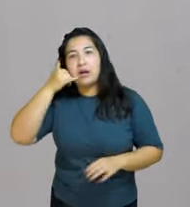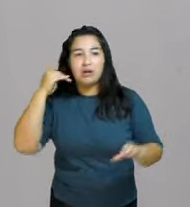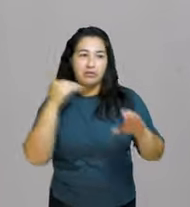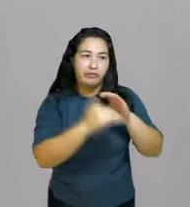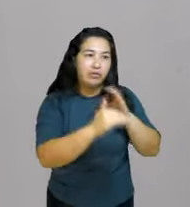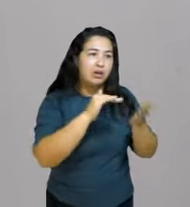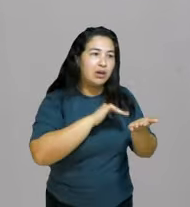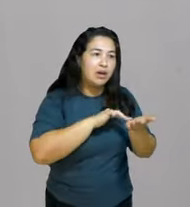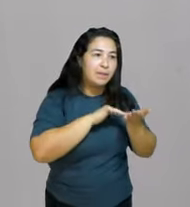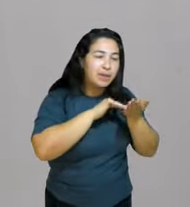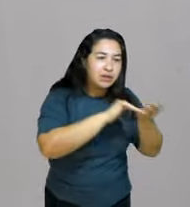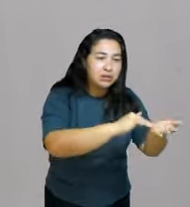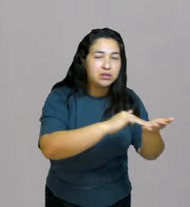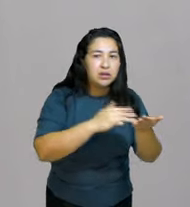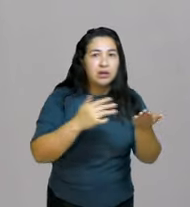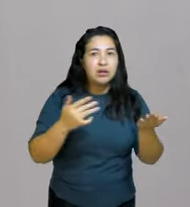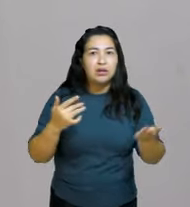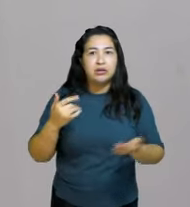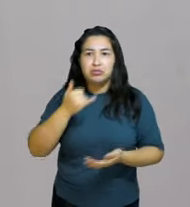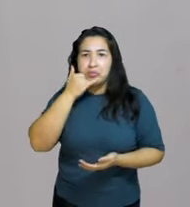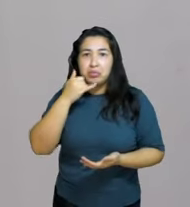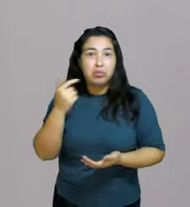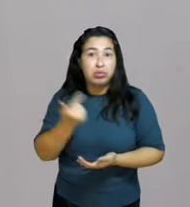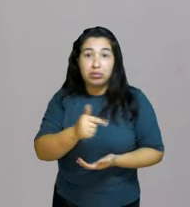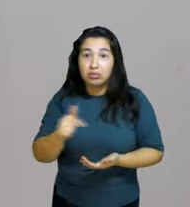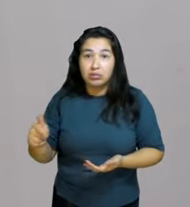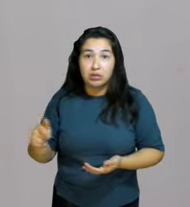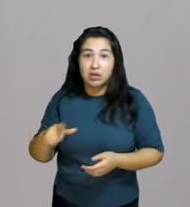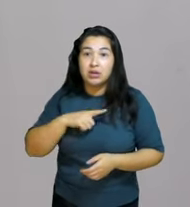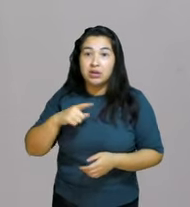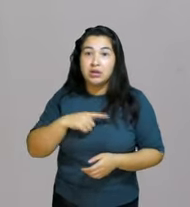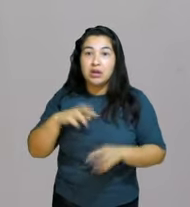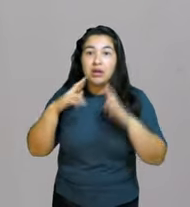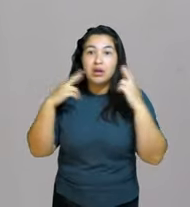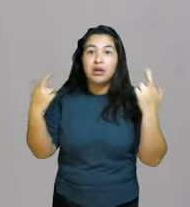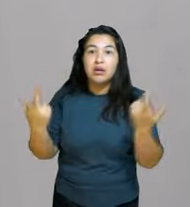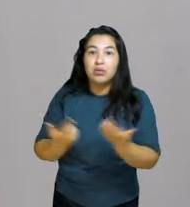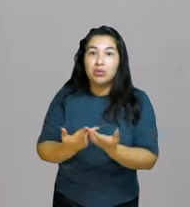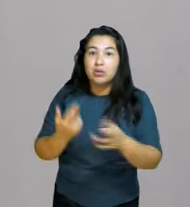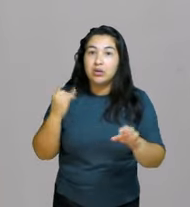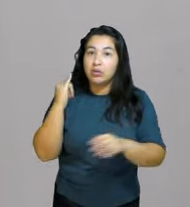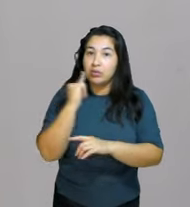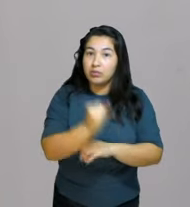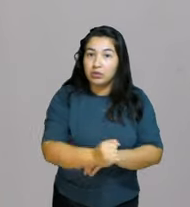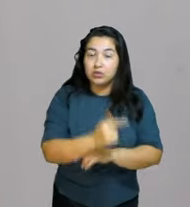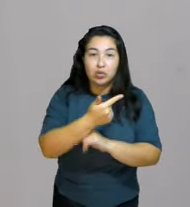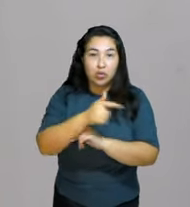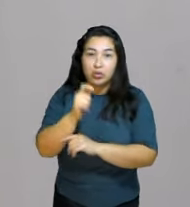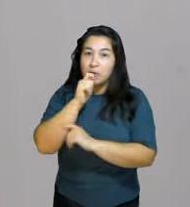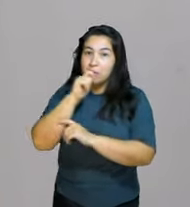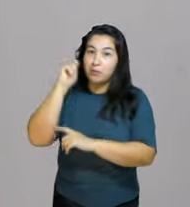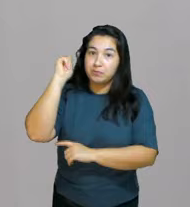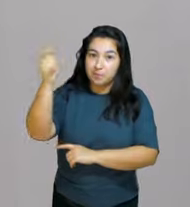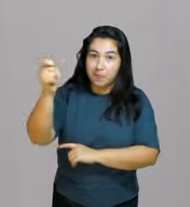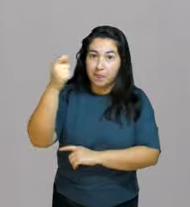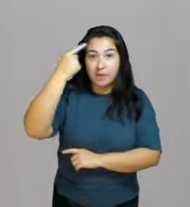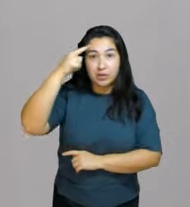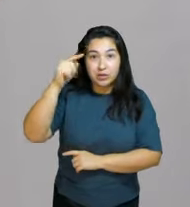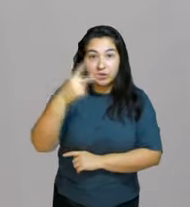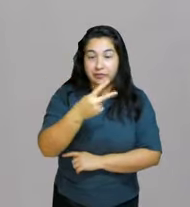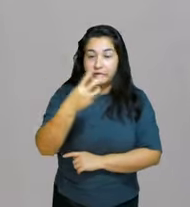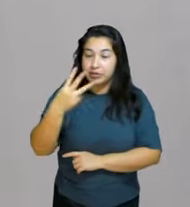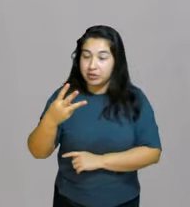nós temos uma reunião dia 22 de março, de maio, onde foi comunicado oficialmente que não teríamos árbitros. Dia 23 foi